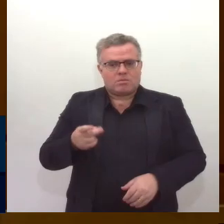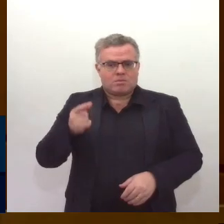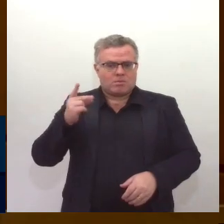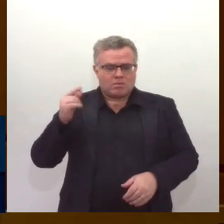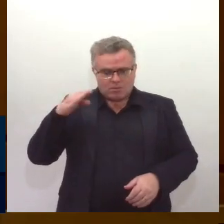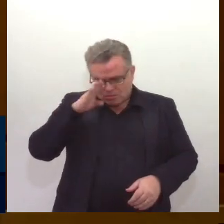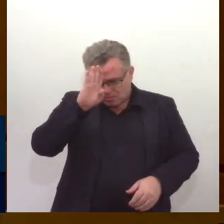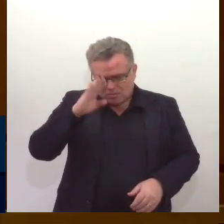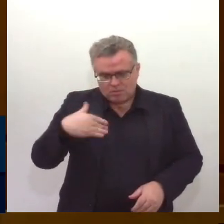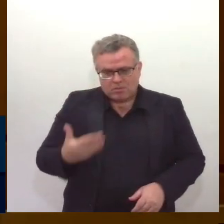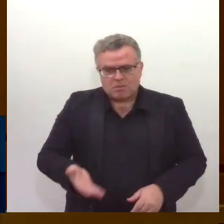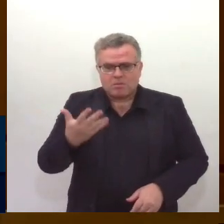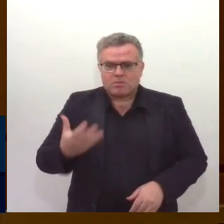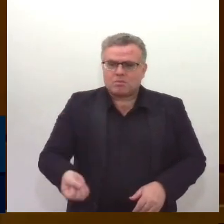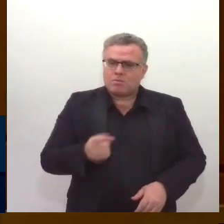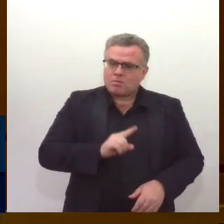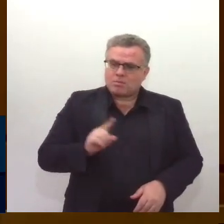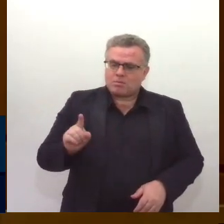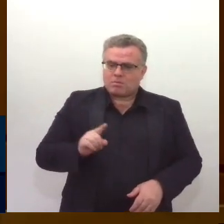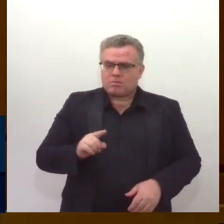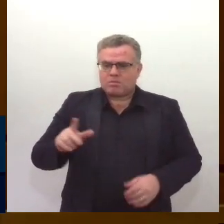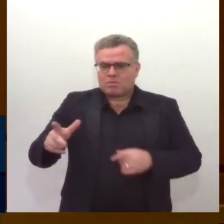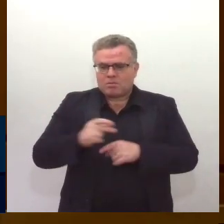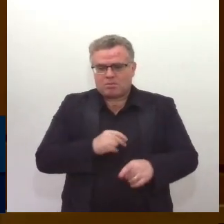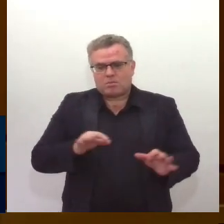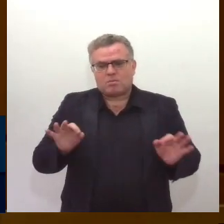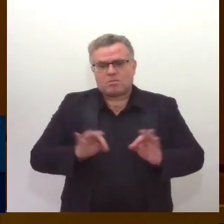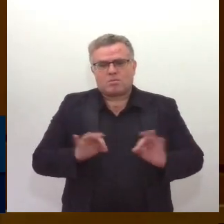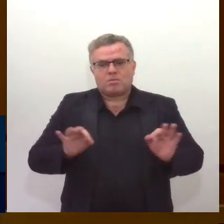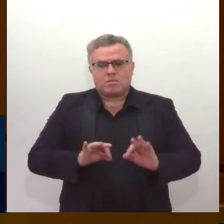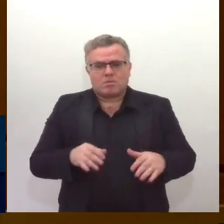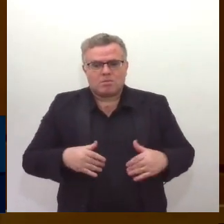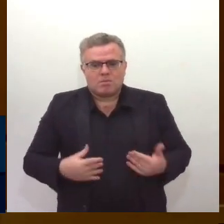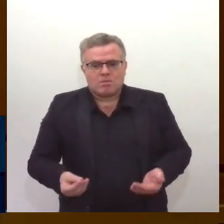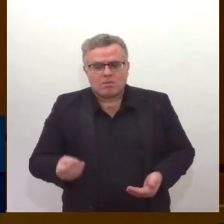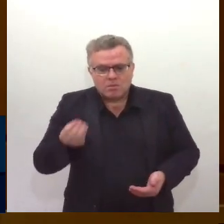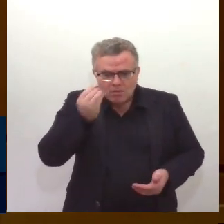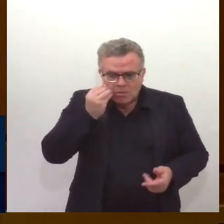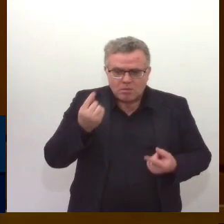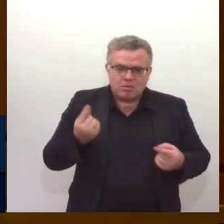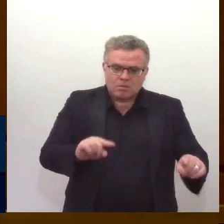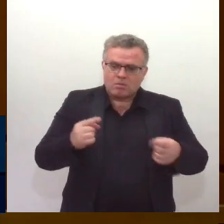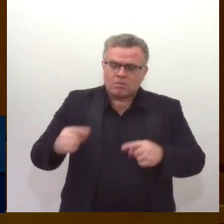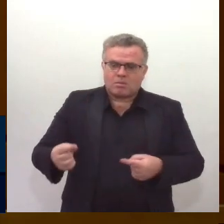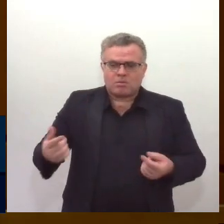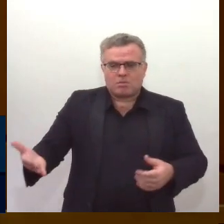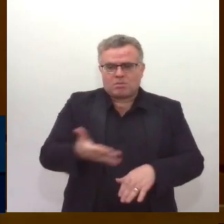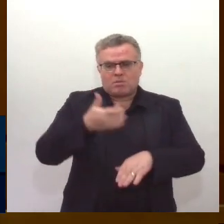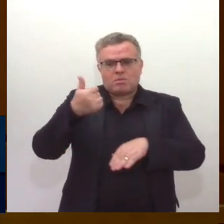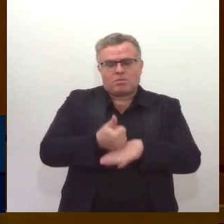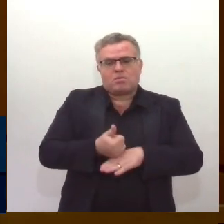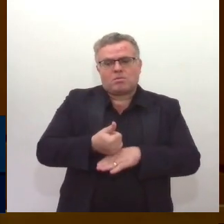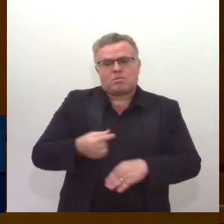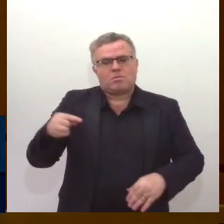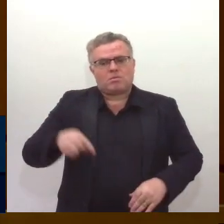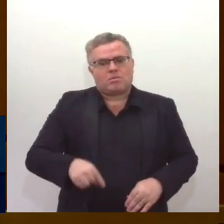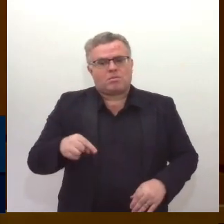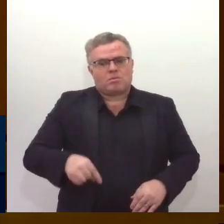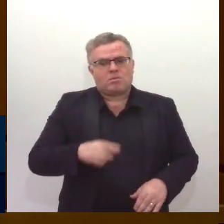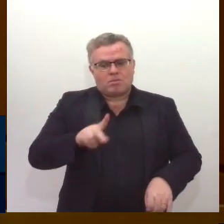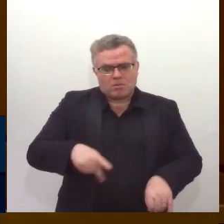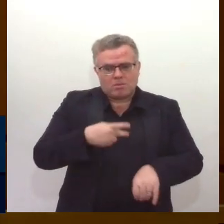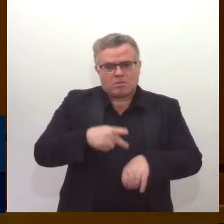a derrota, que tentou promover um golpe de Estado no nosso país. Isso sim que